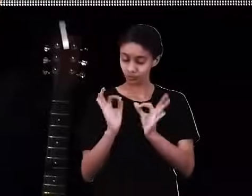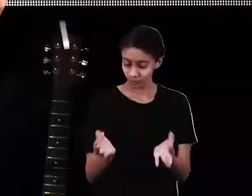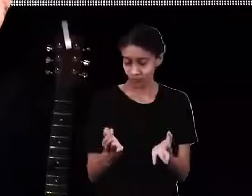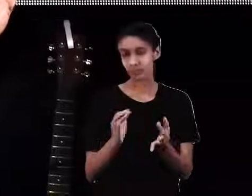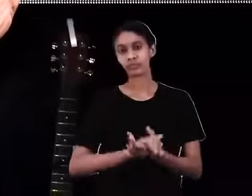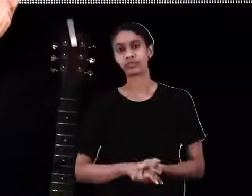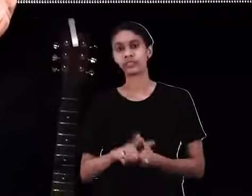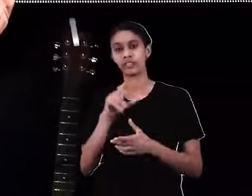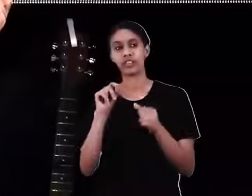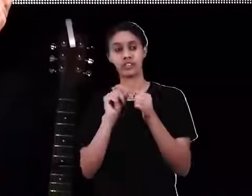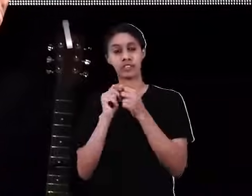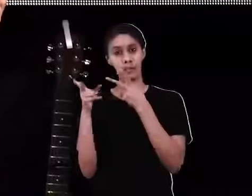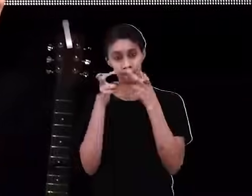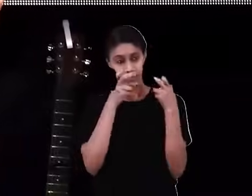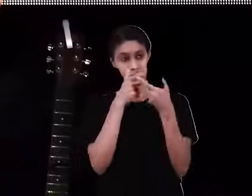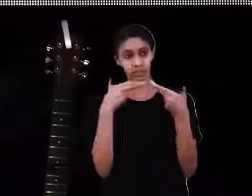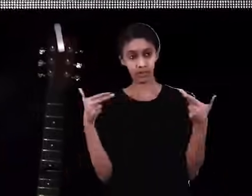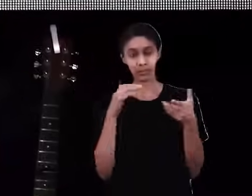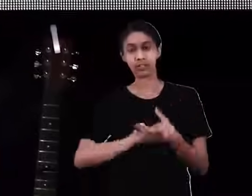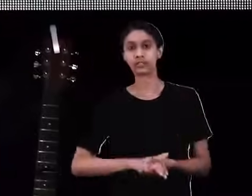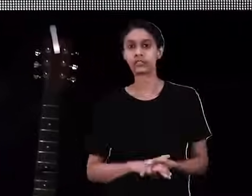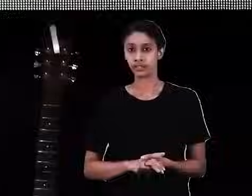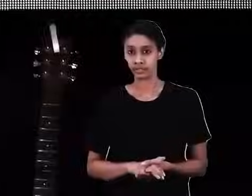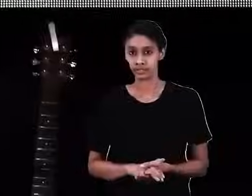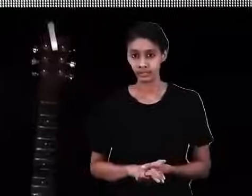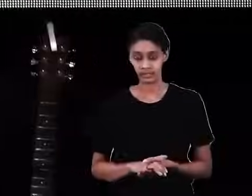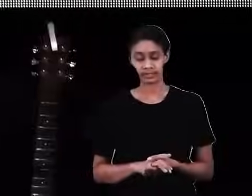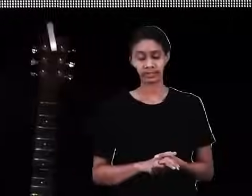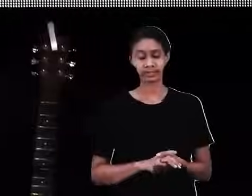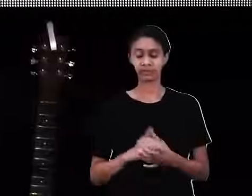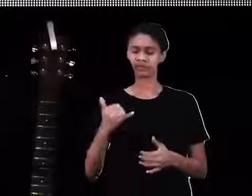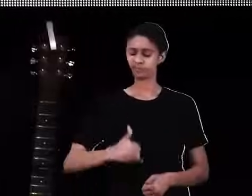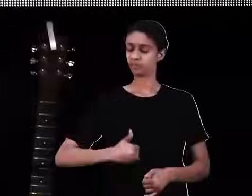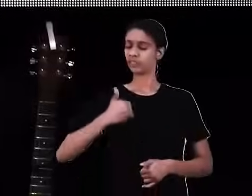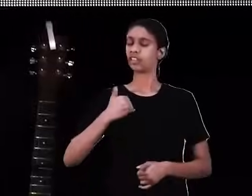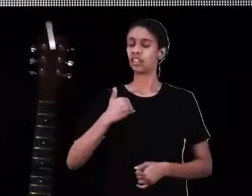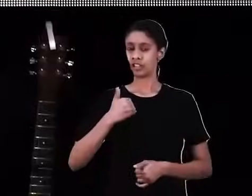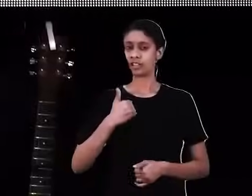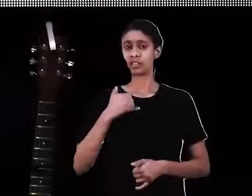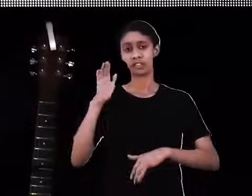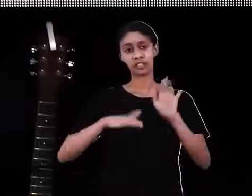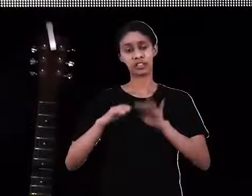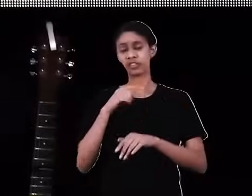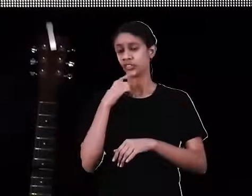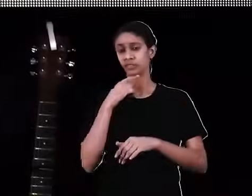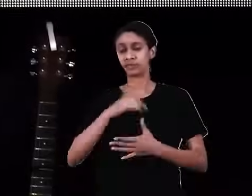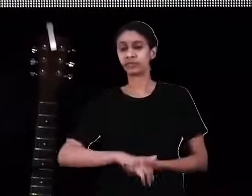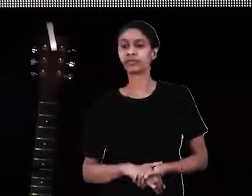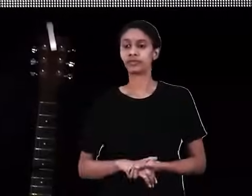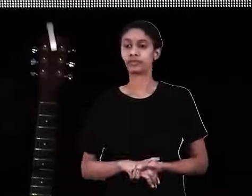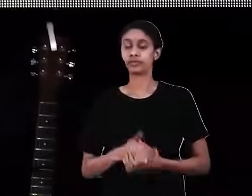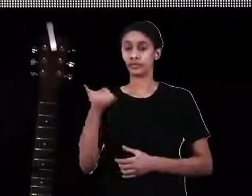A humildade vai te fazer perceber coisas que a sua arrogância ou a sua prepotência talvez não conseguiriam.